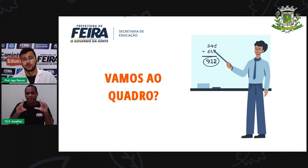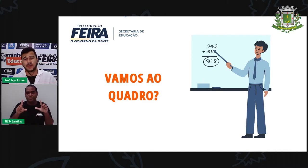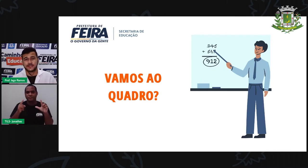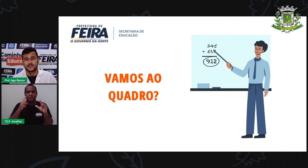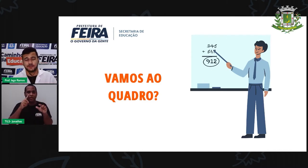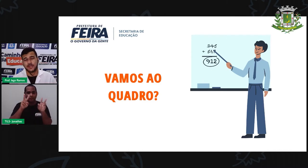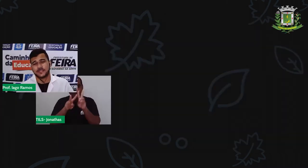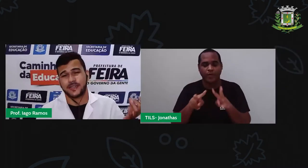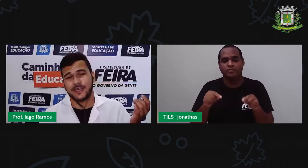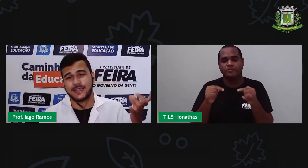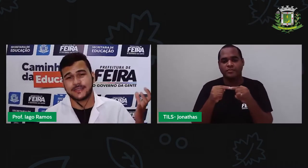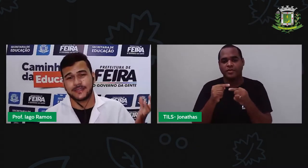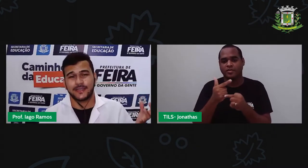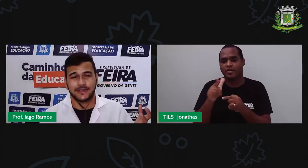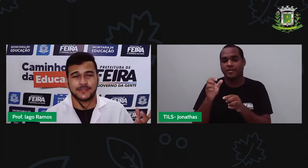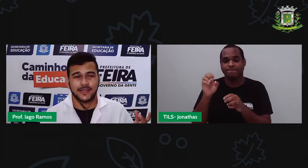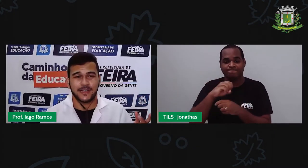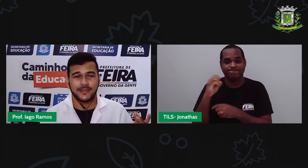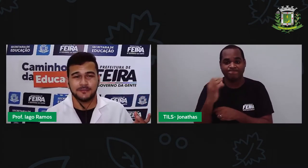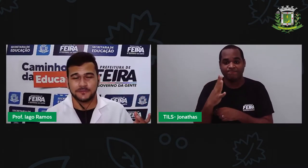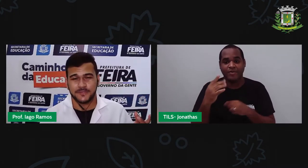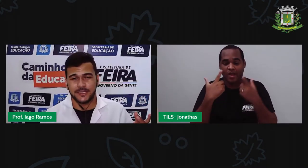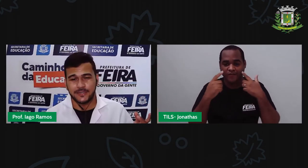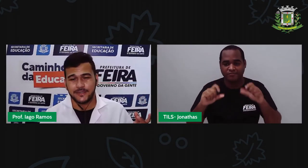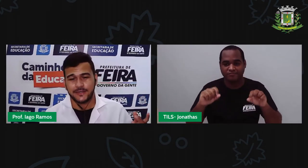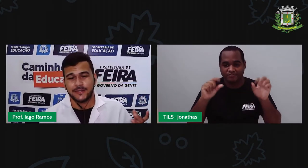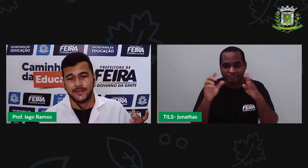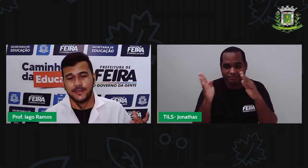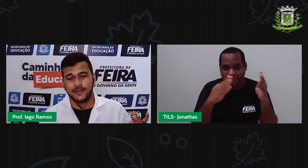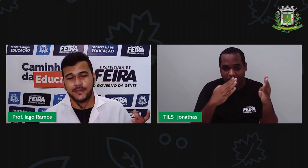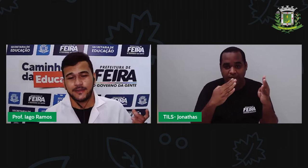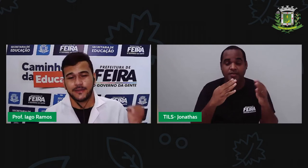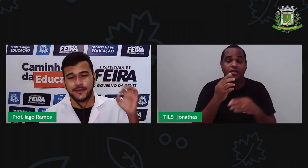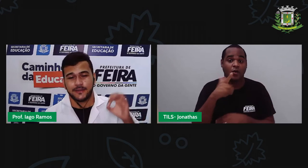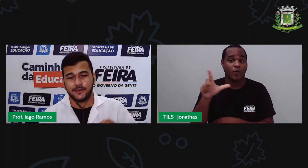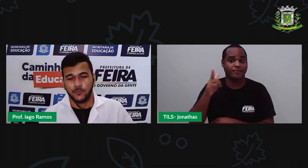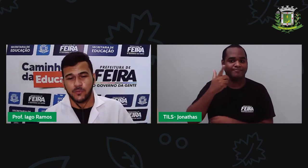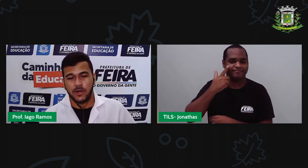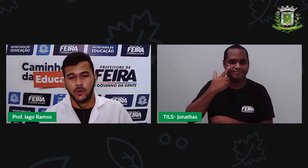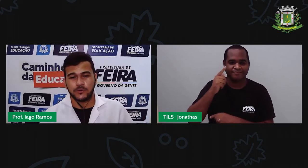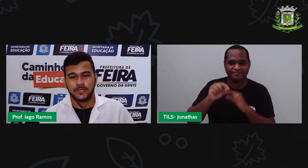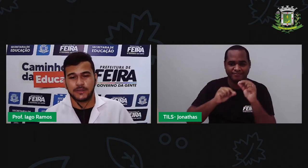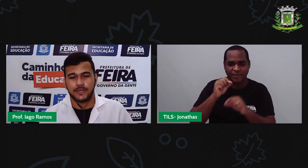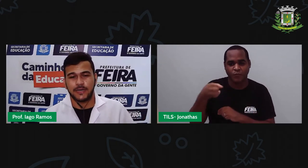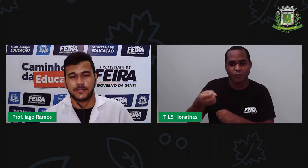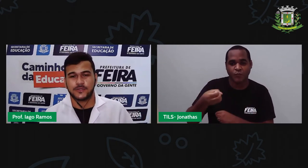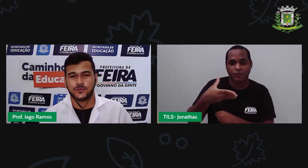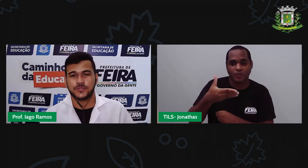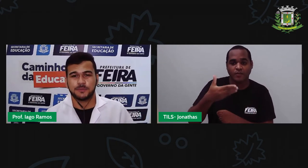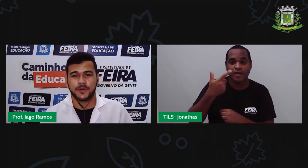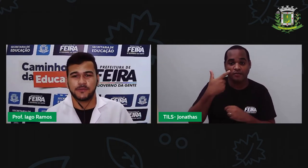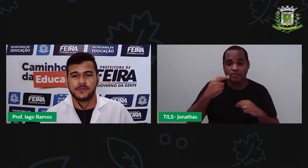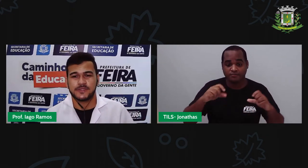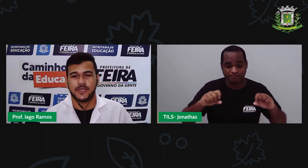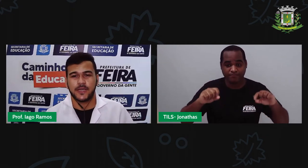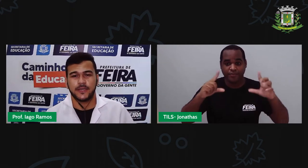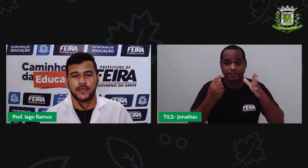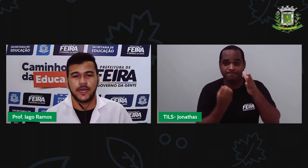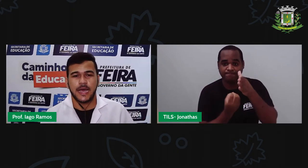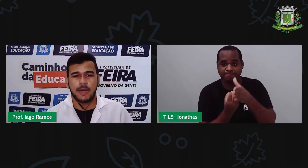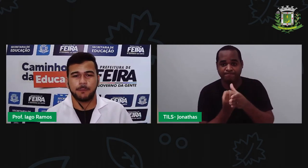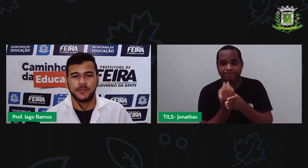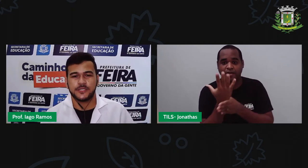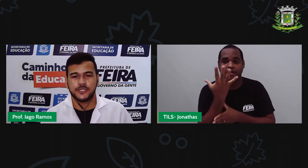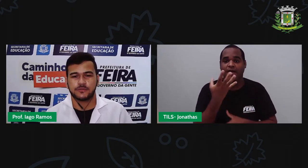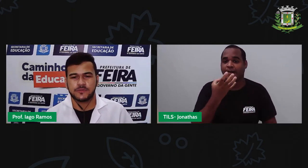Como num passe de mágica essa tela sai, né? E uma outra tela surge para você aí